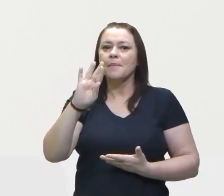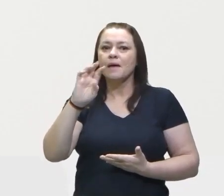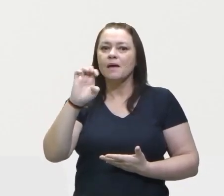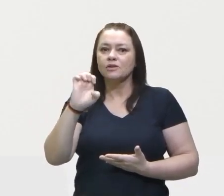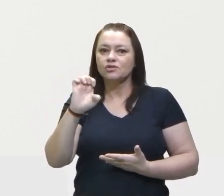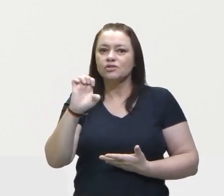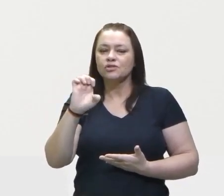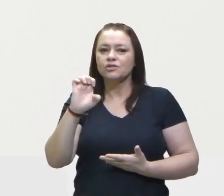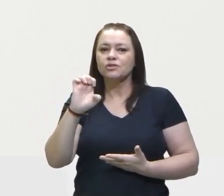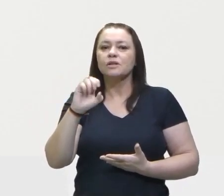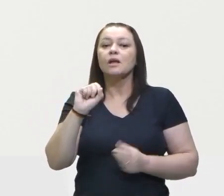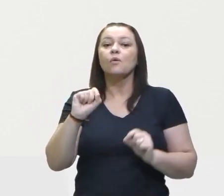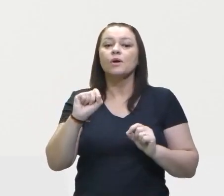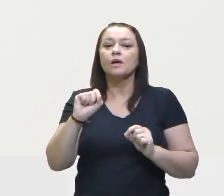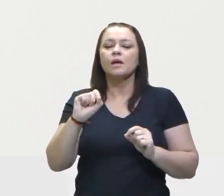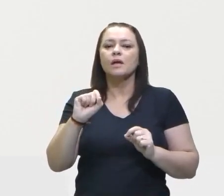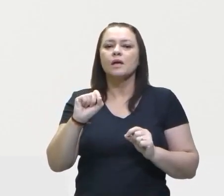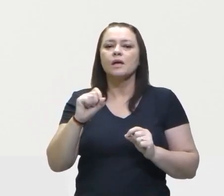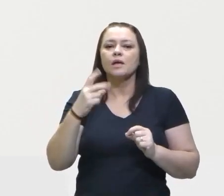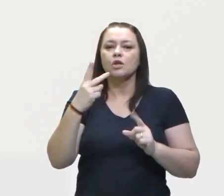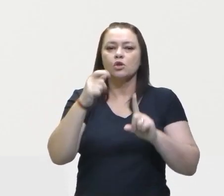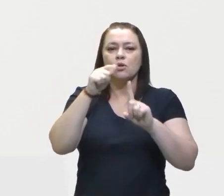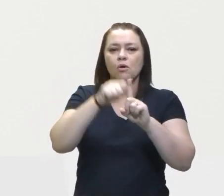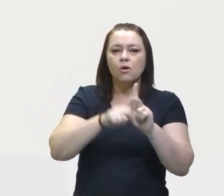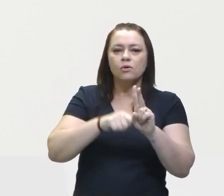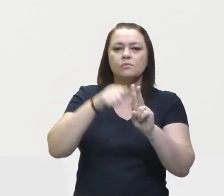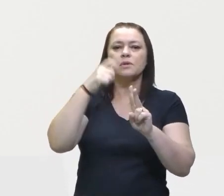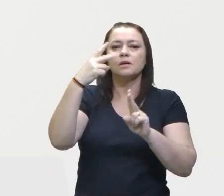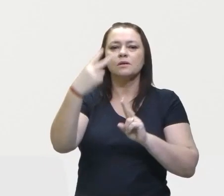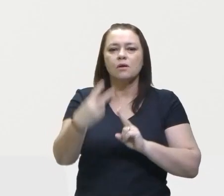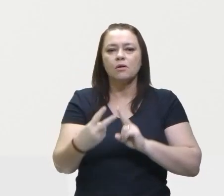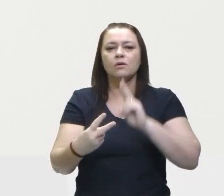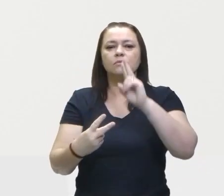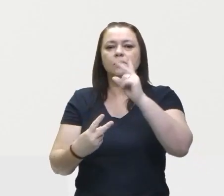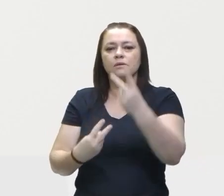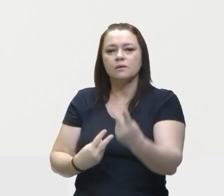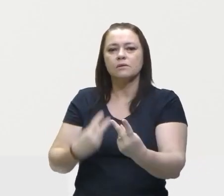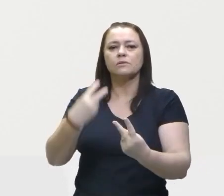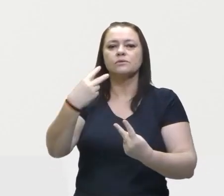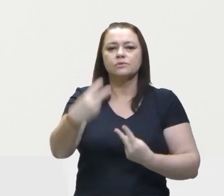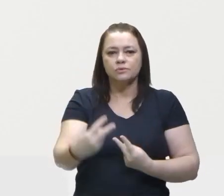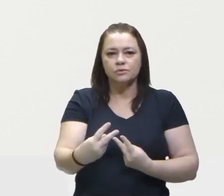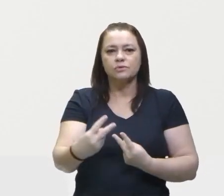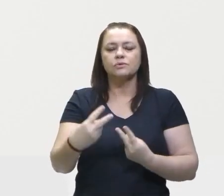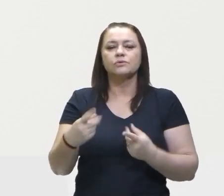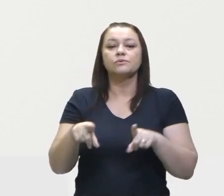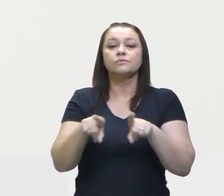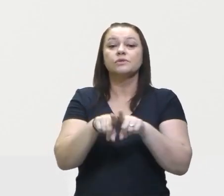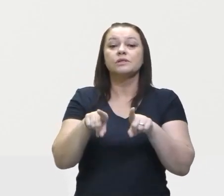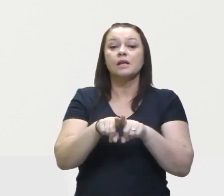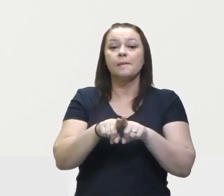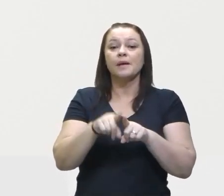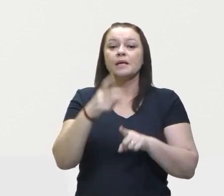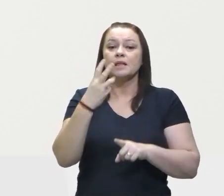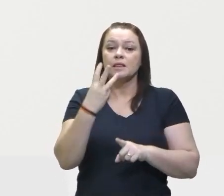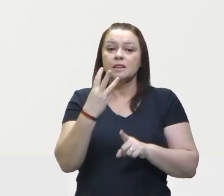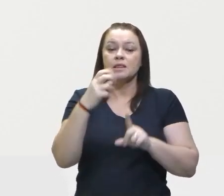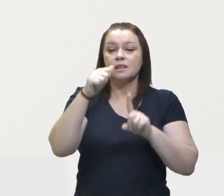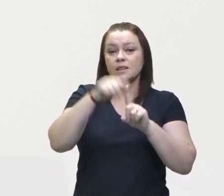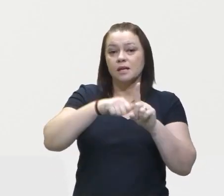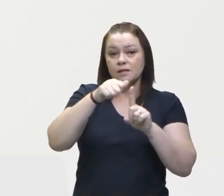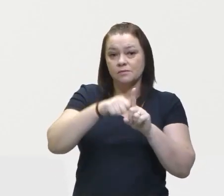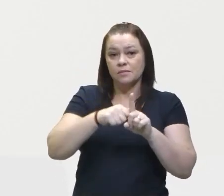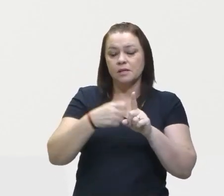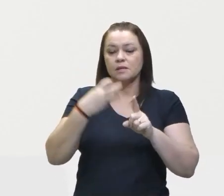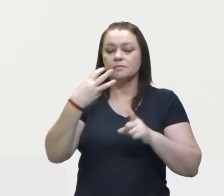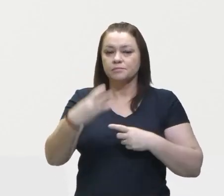quer dizer a cada 2 meses. E o trimestre? Já está dizendo